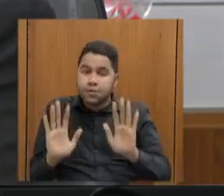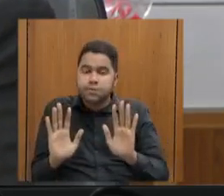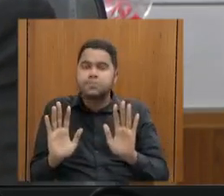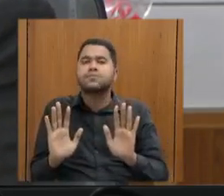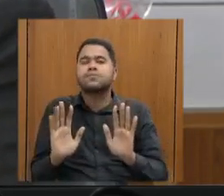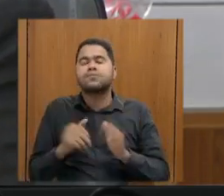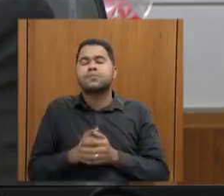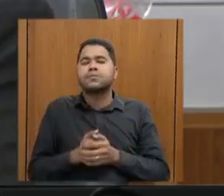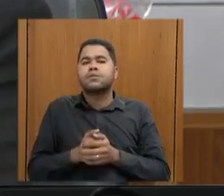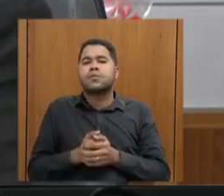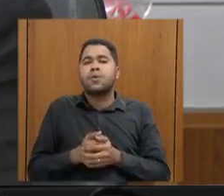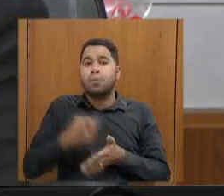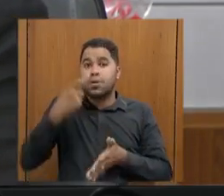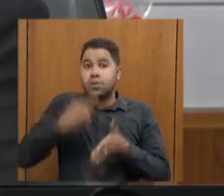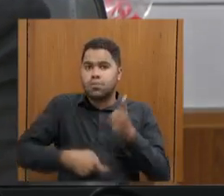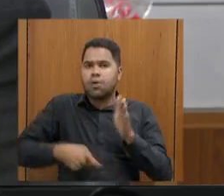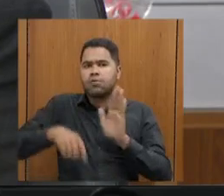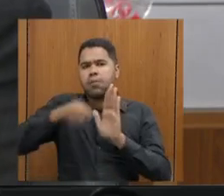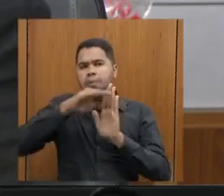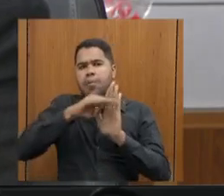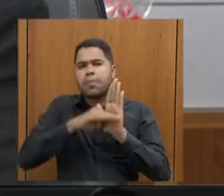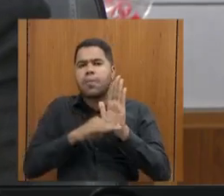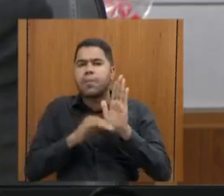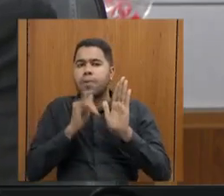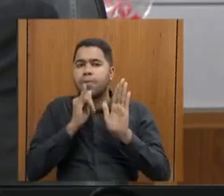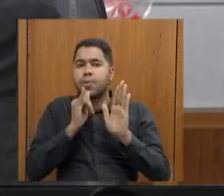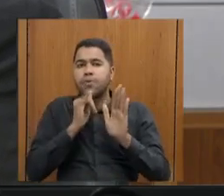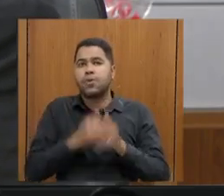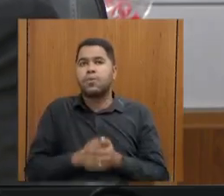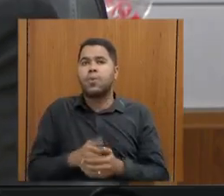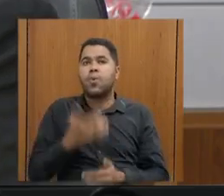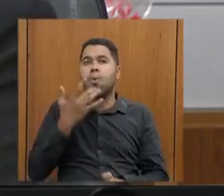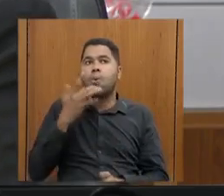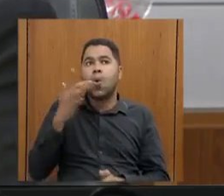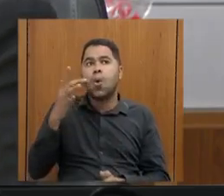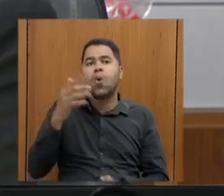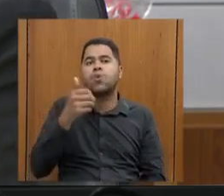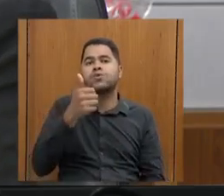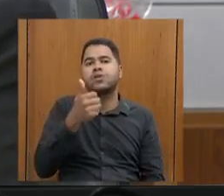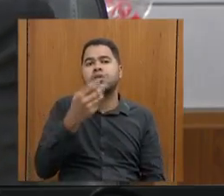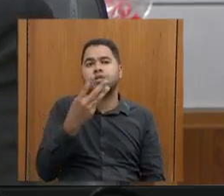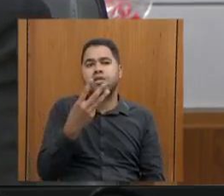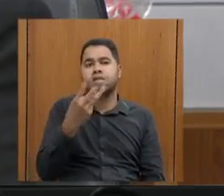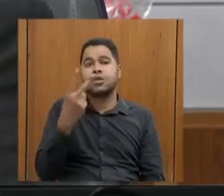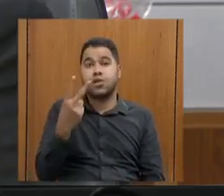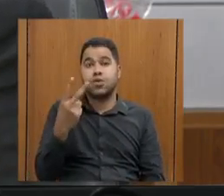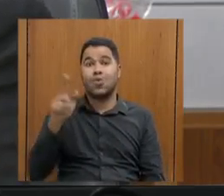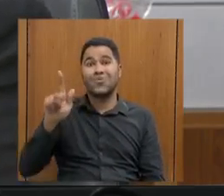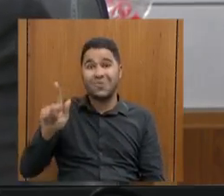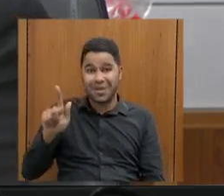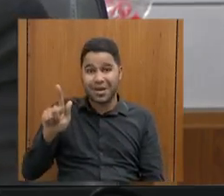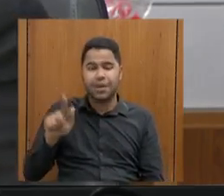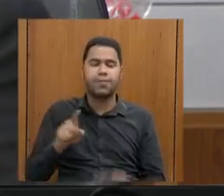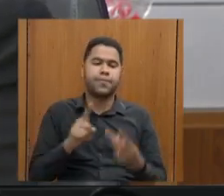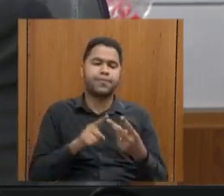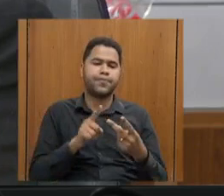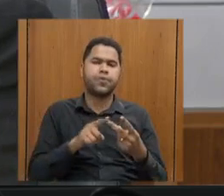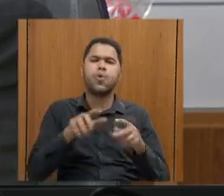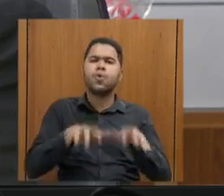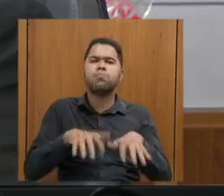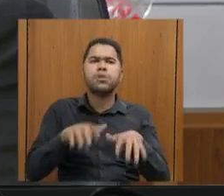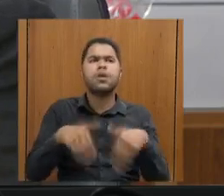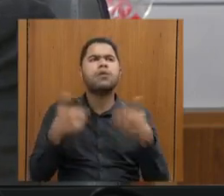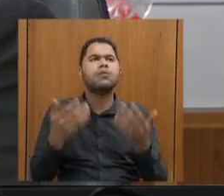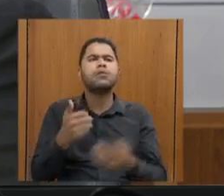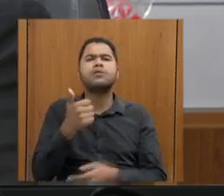uma tributação regulatório por exemplo moro está a 132 o grama o minério tá não